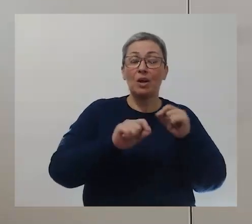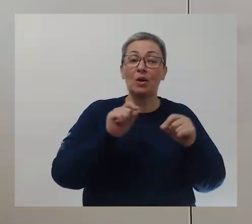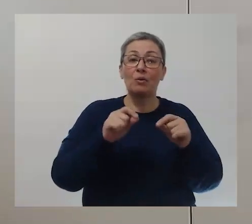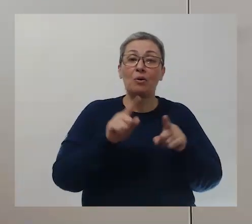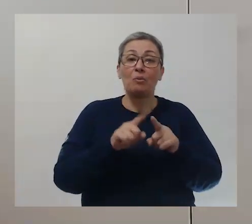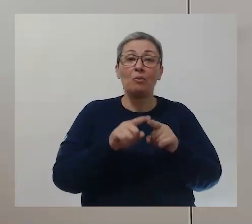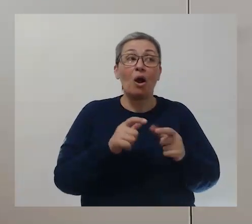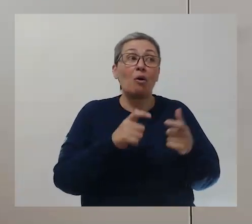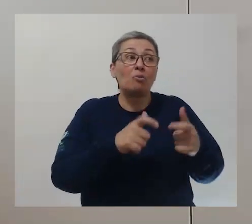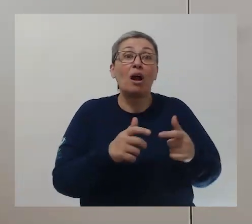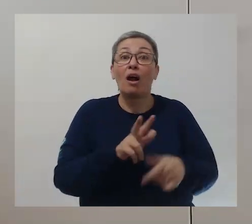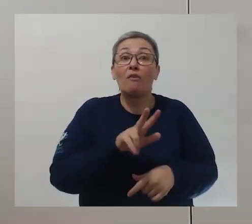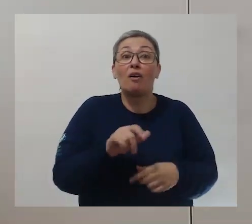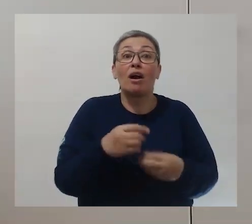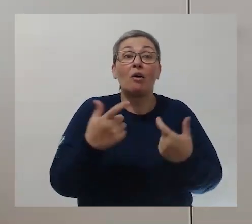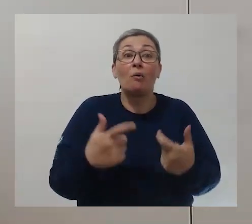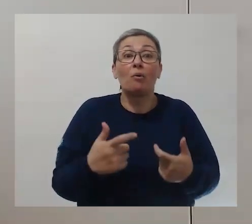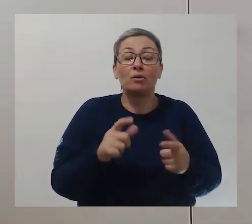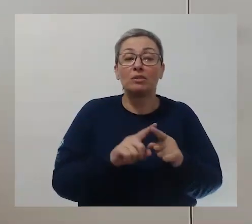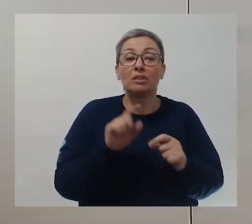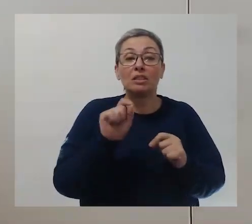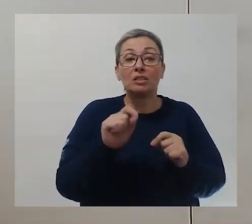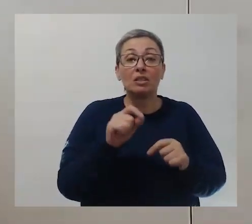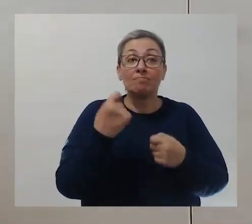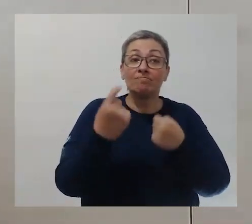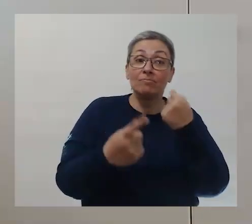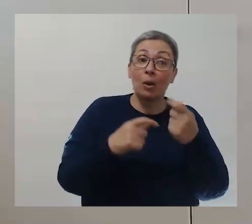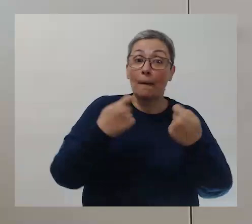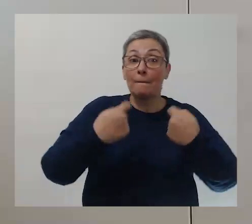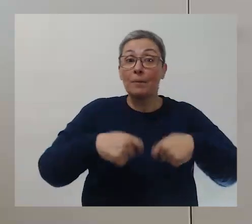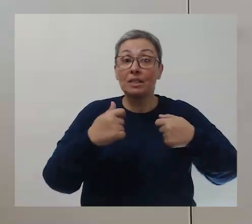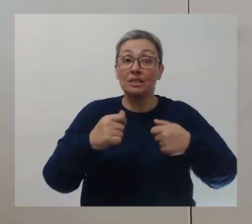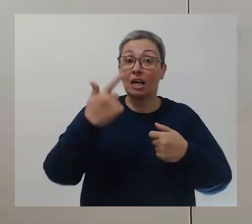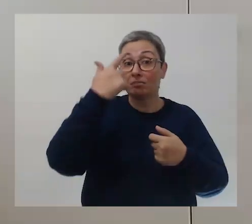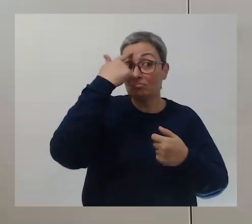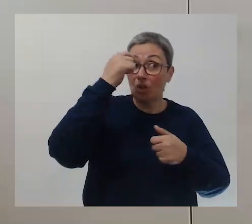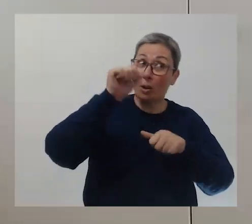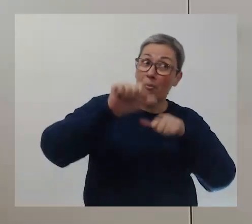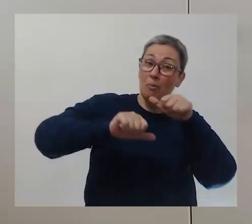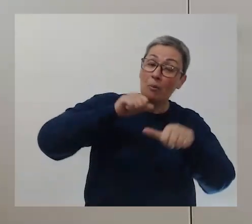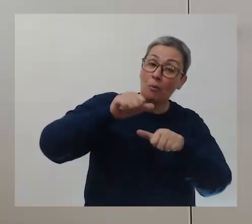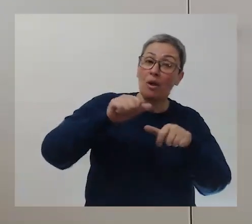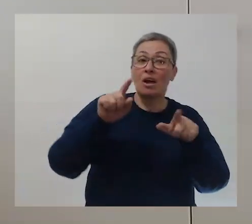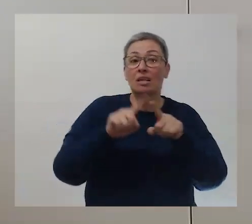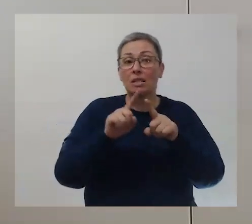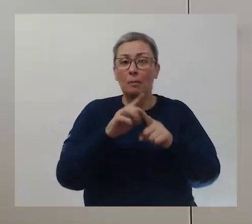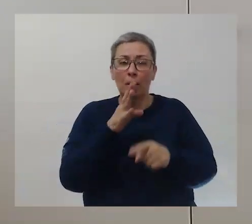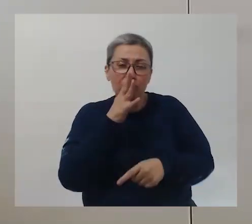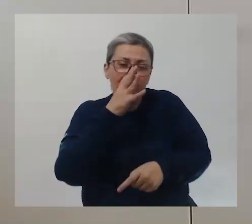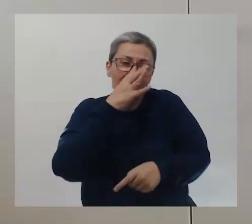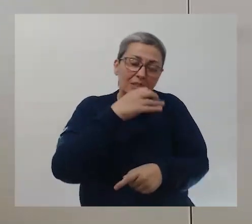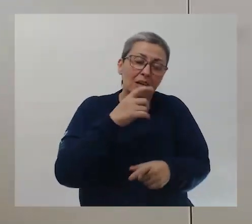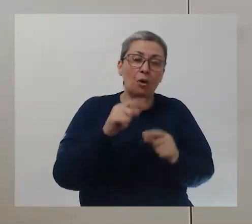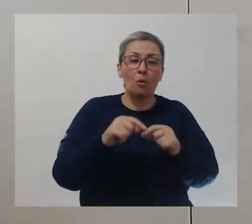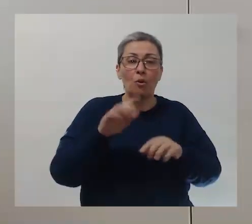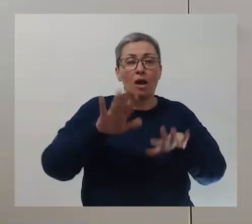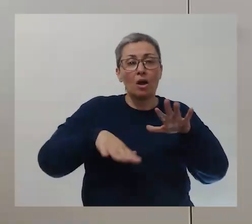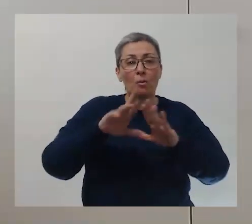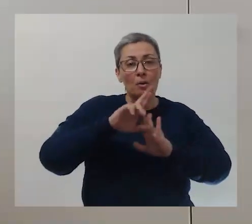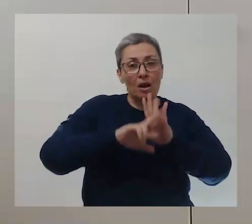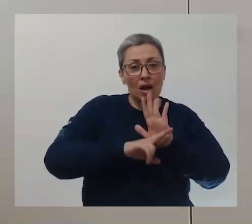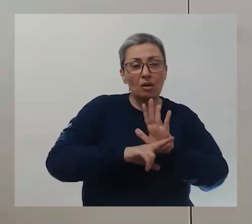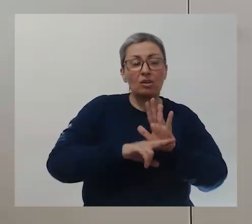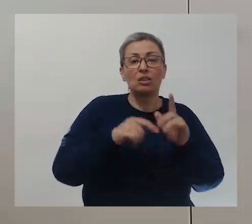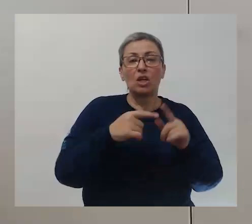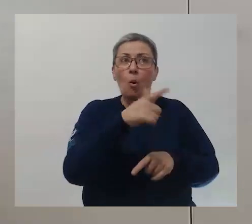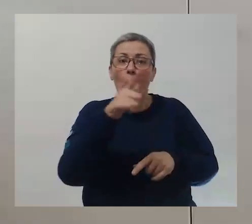para qual lugar iremos. Algumas vezes é necessário mudar de ideia e também insistir para que algumas